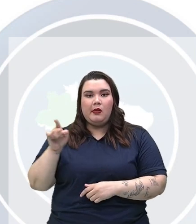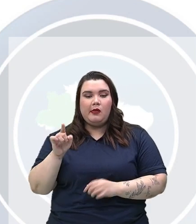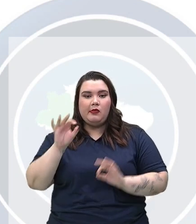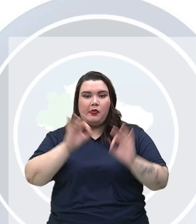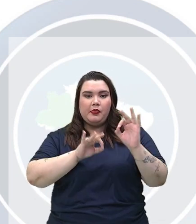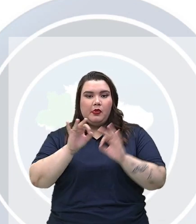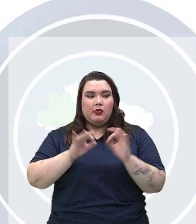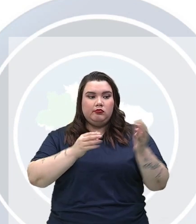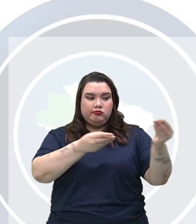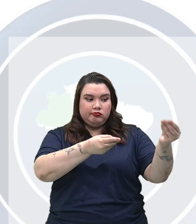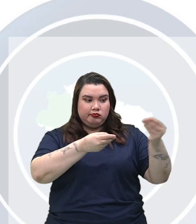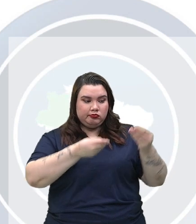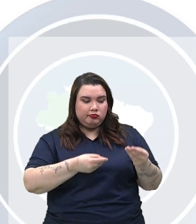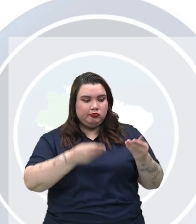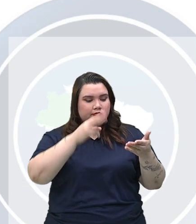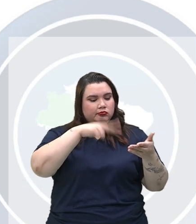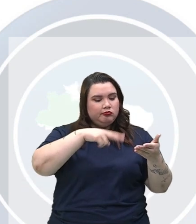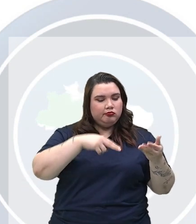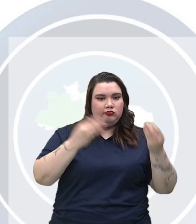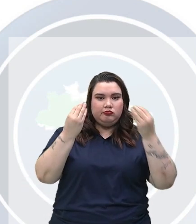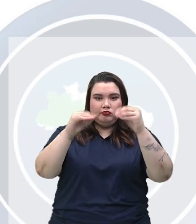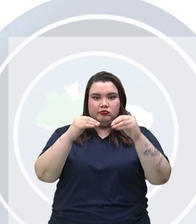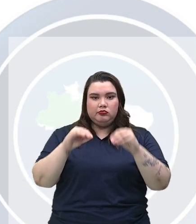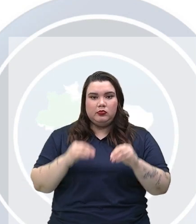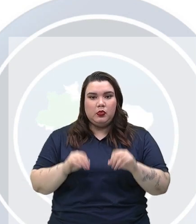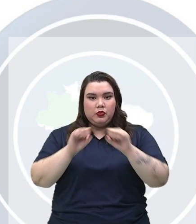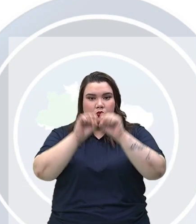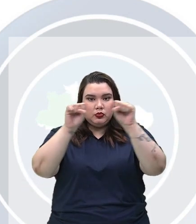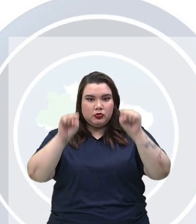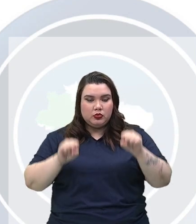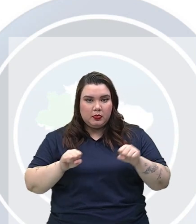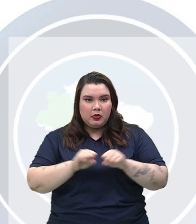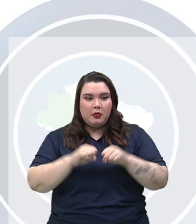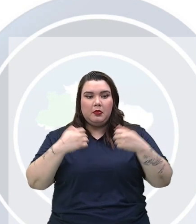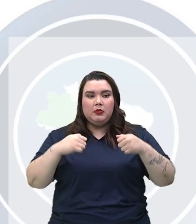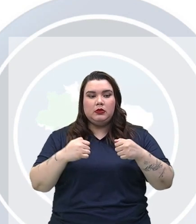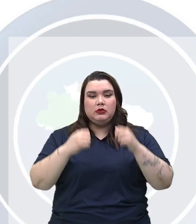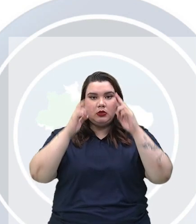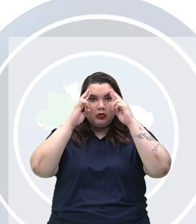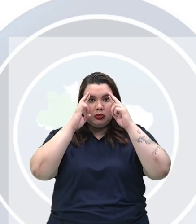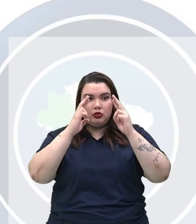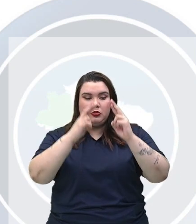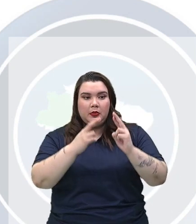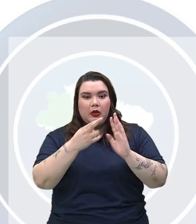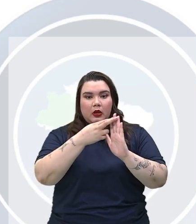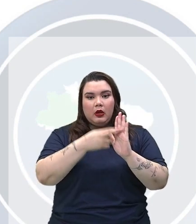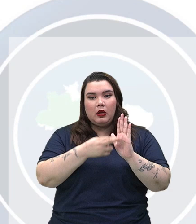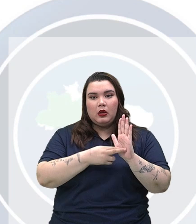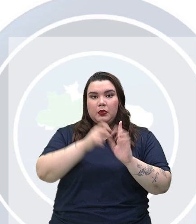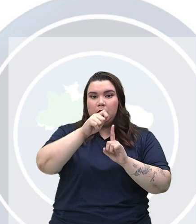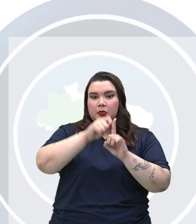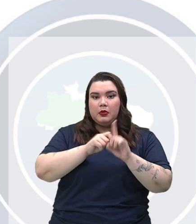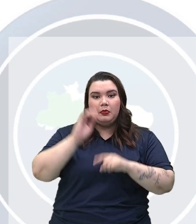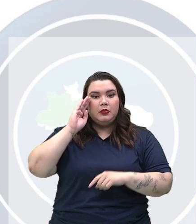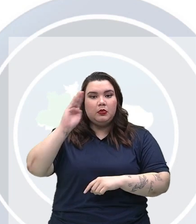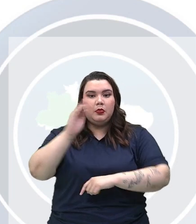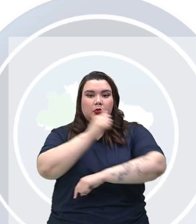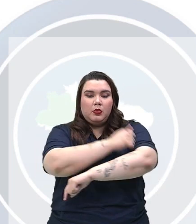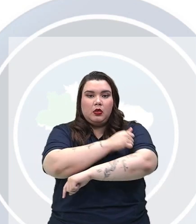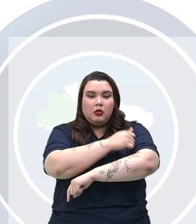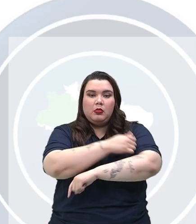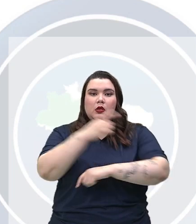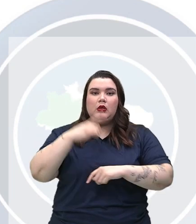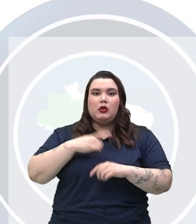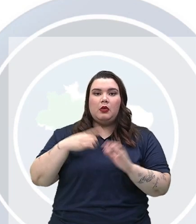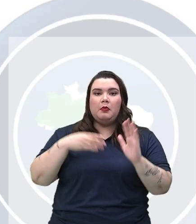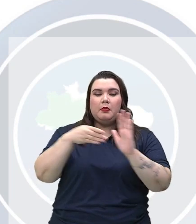realiza o lançamento dos dados no SIGEAM sem extrapolar o mês, principalmente por conta dos alunos que participam do